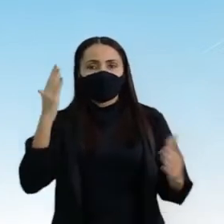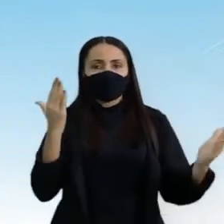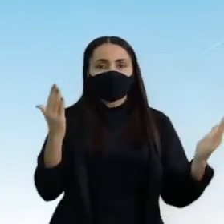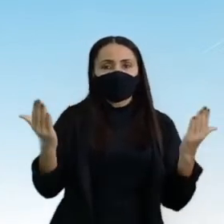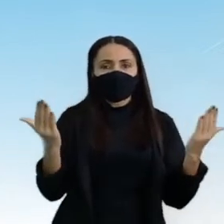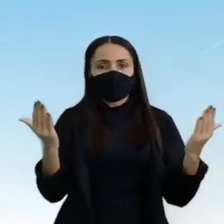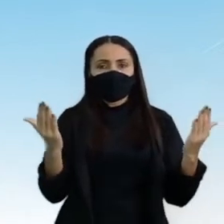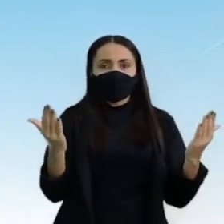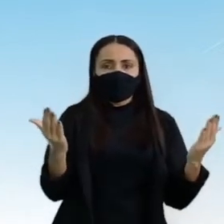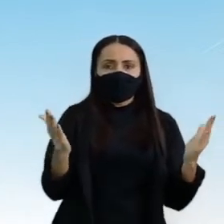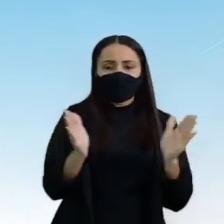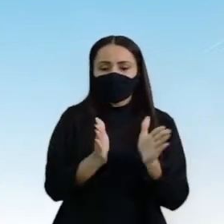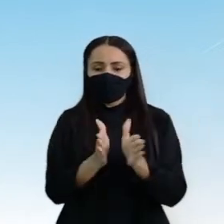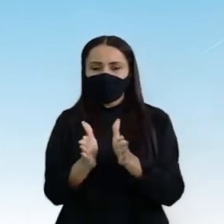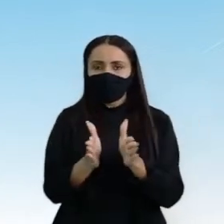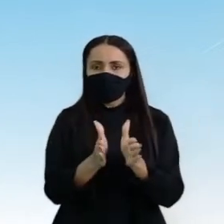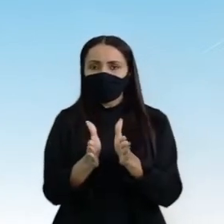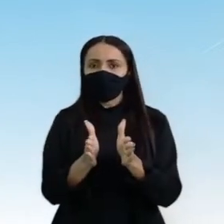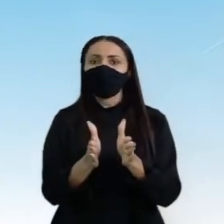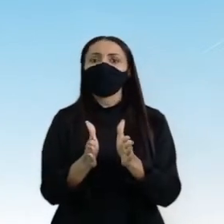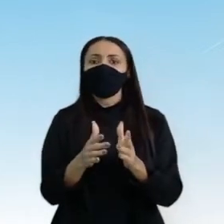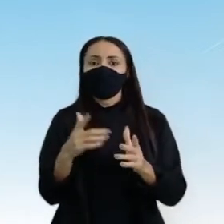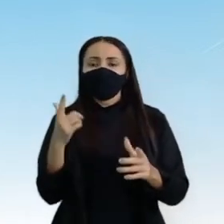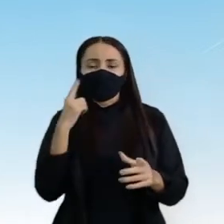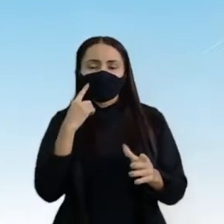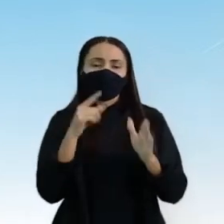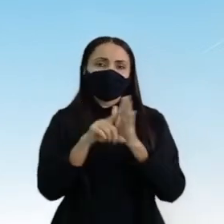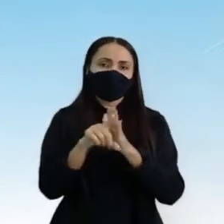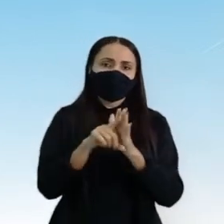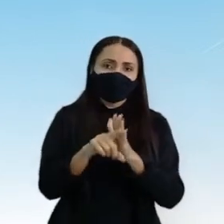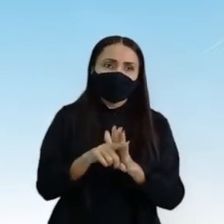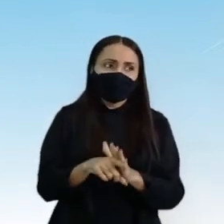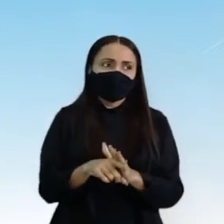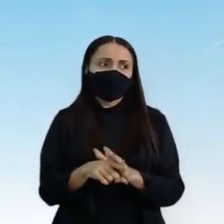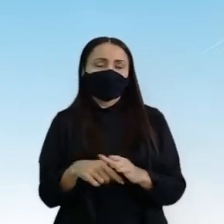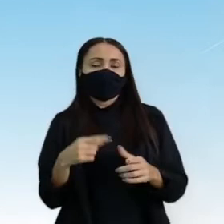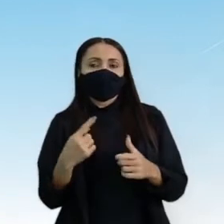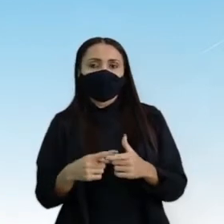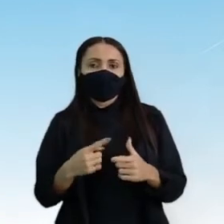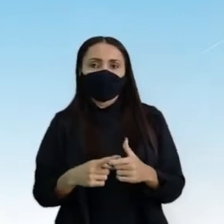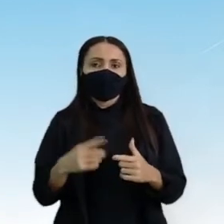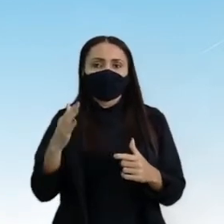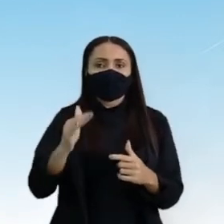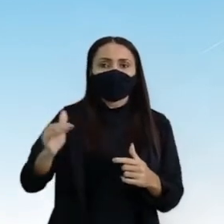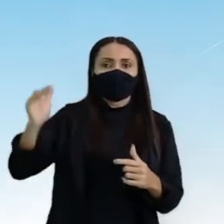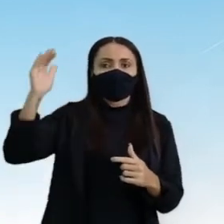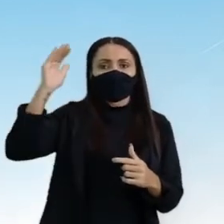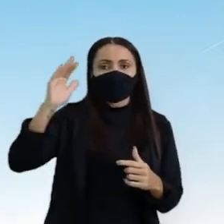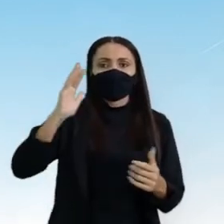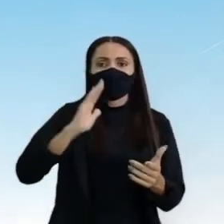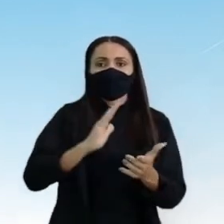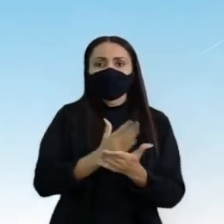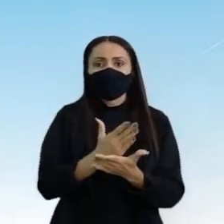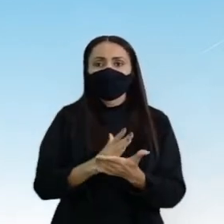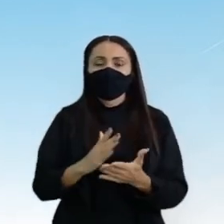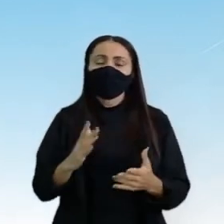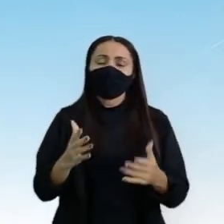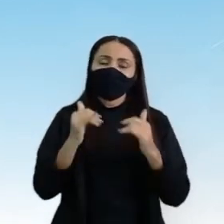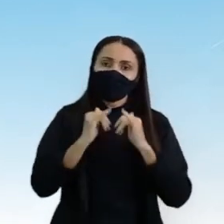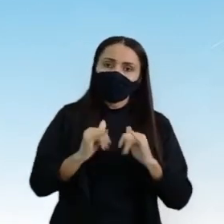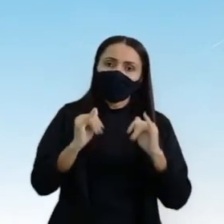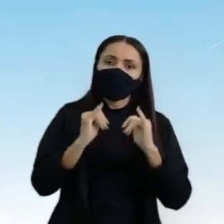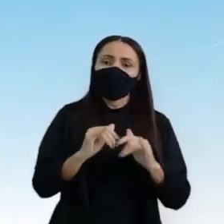vem uma problemática, uns questionamentos, porque como não é adulto, ainda tem algumas coisas em formação